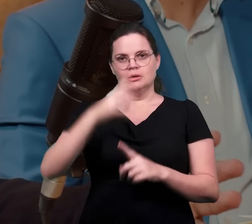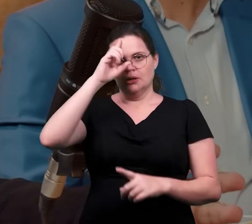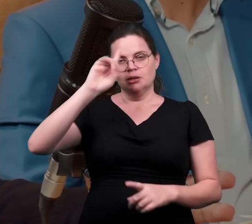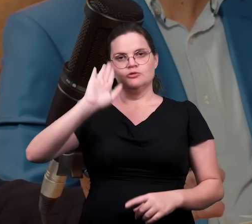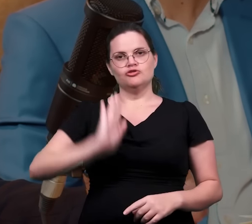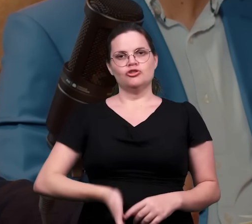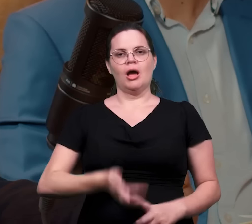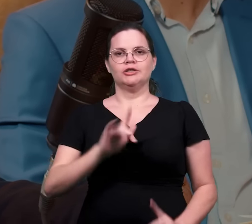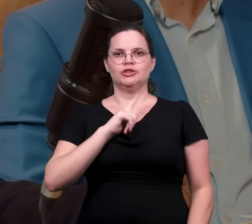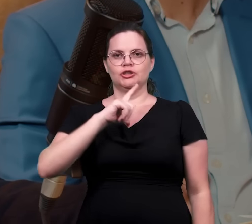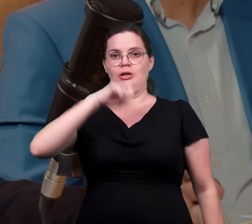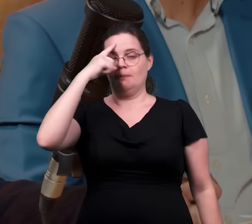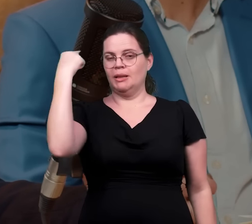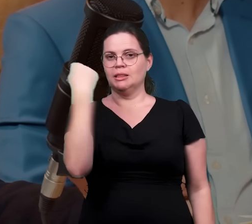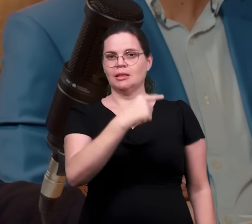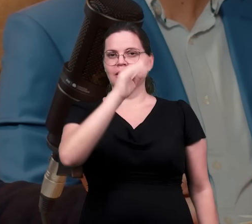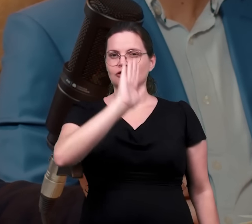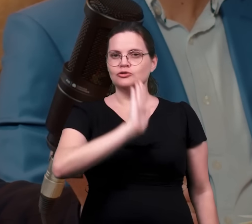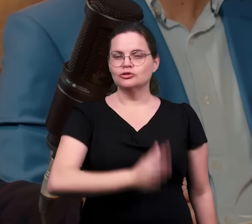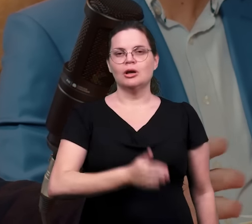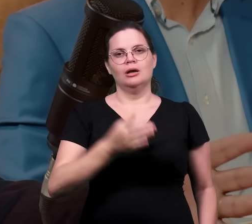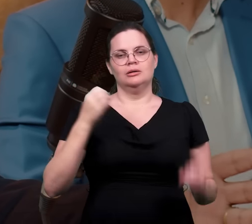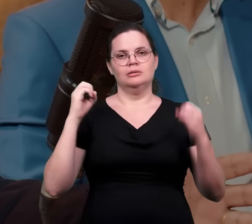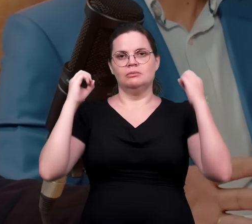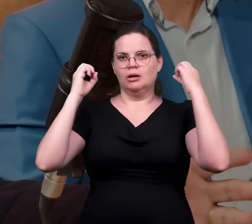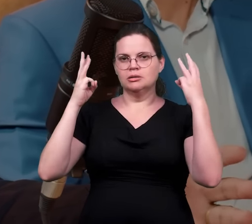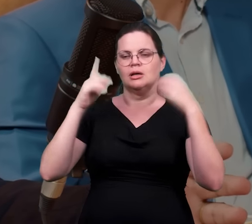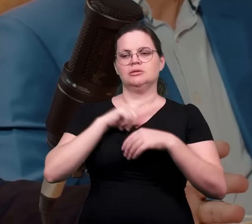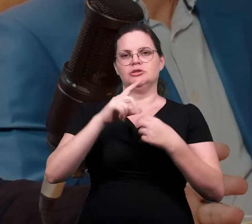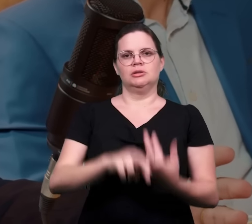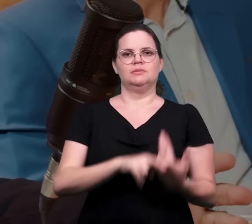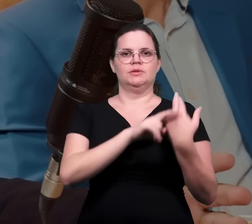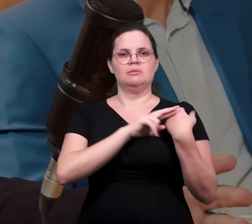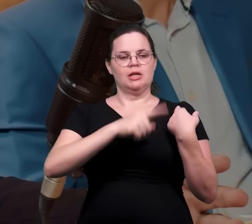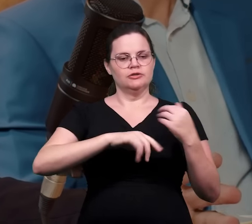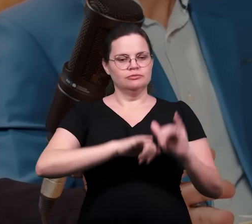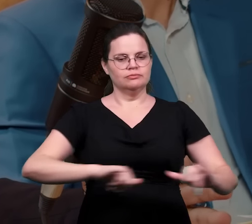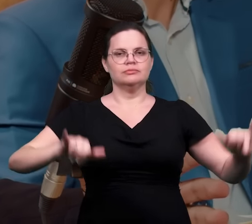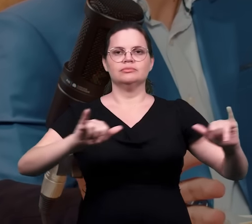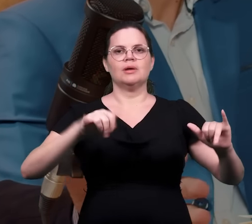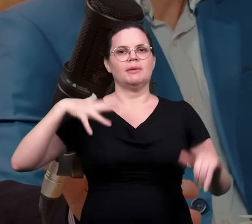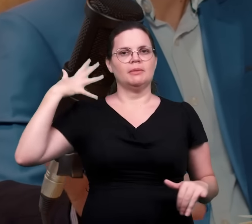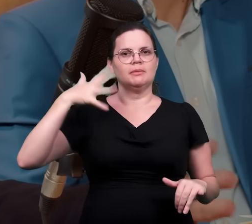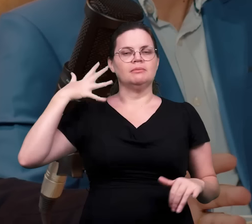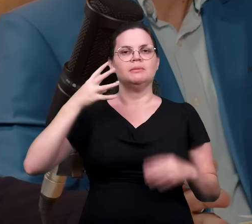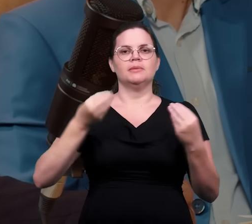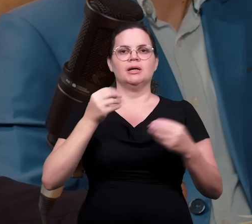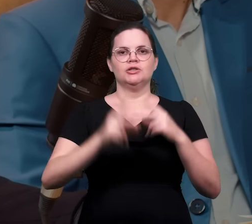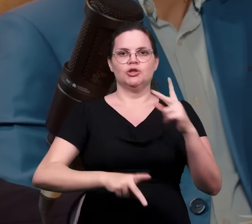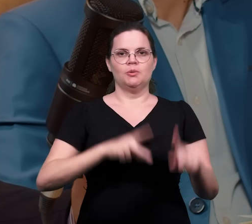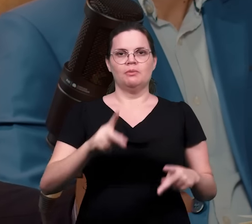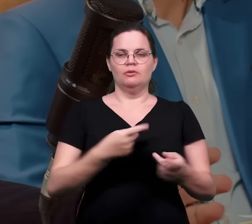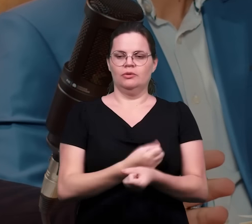tinha determinado essa ordem e Moisés incumbido ali de levar essa mensagem para que o povo